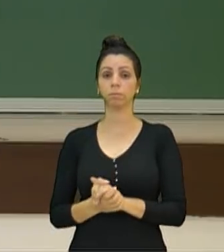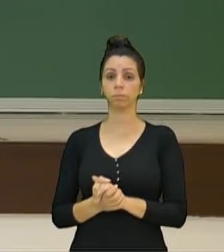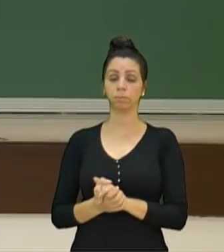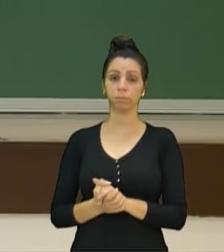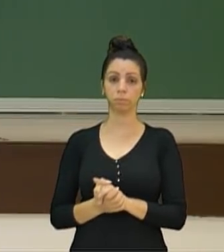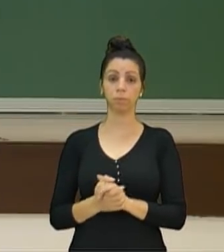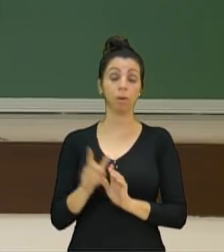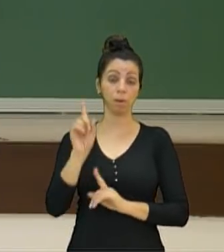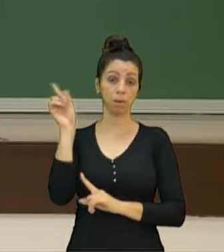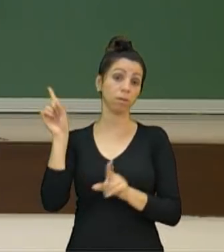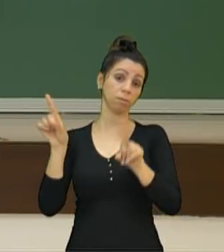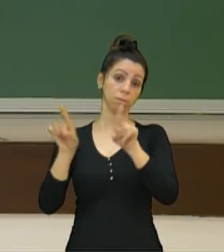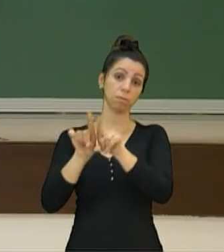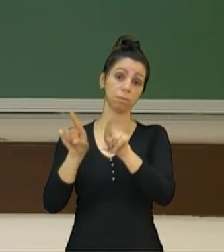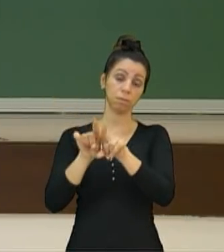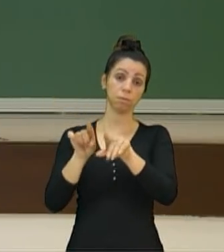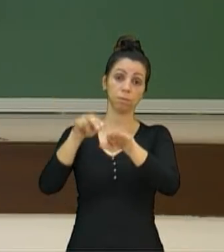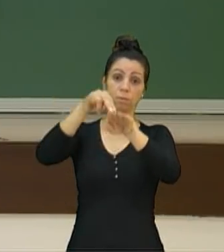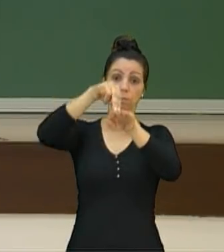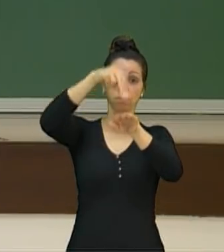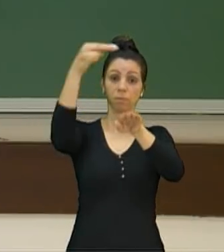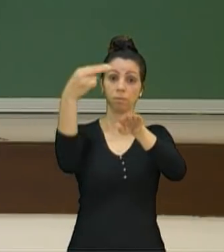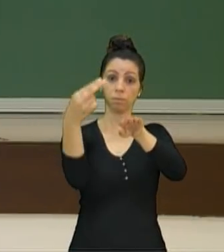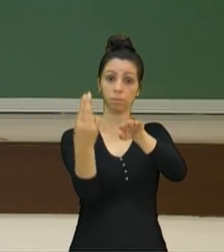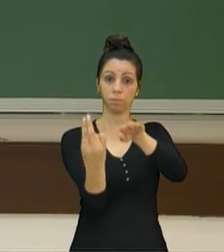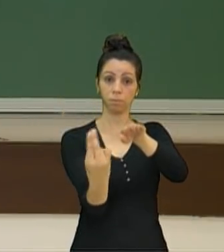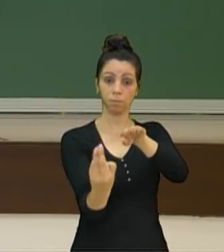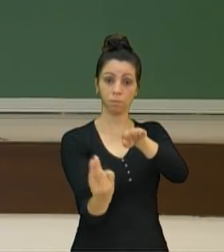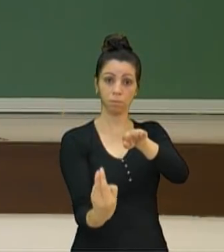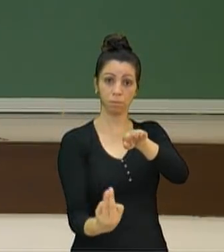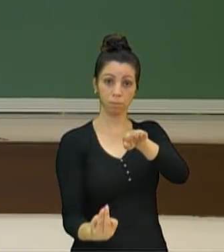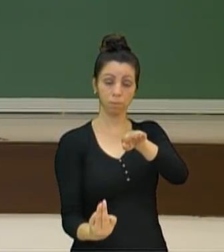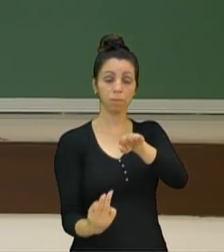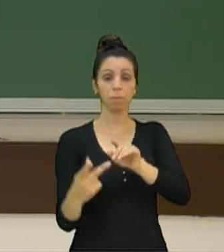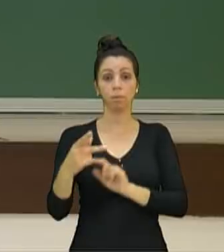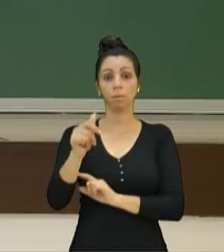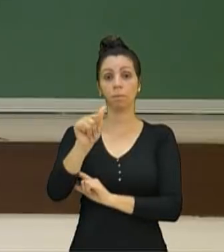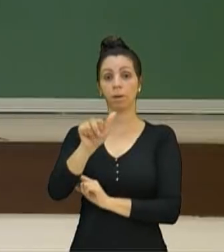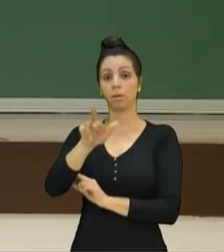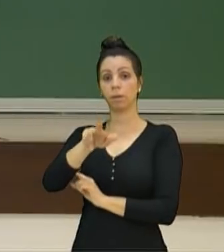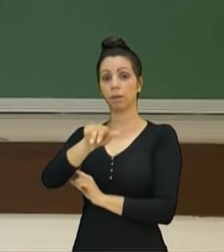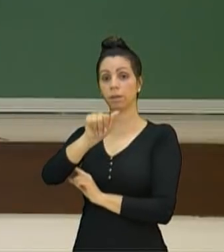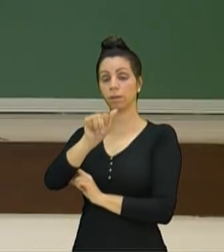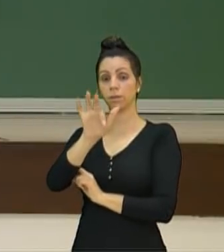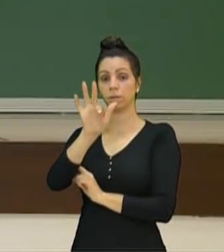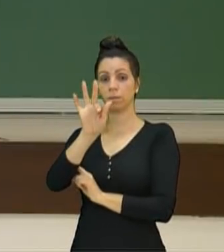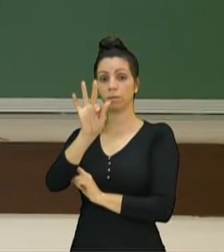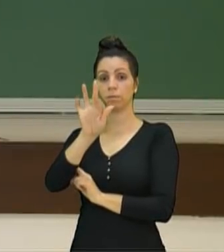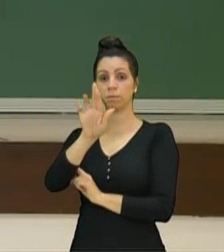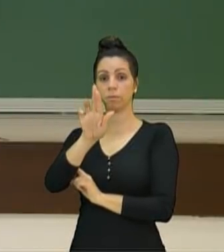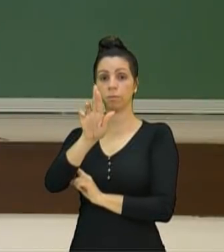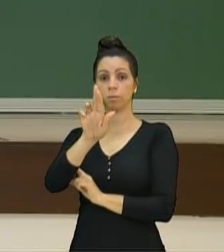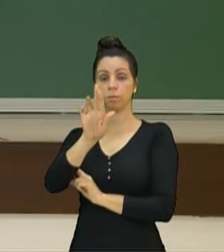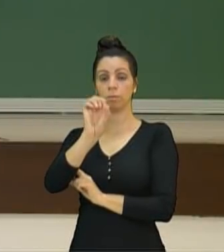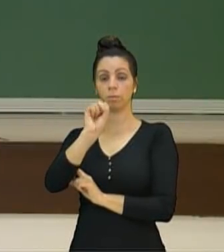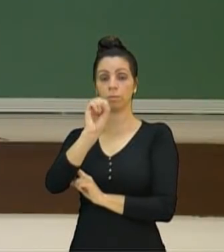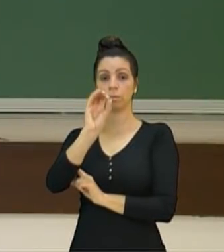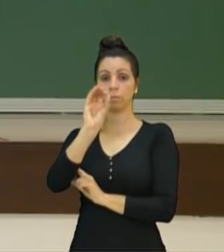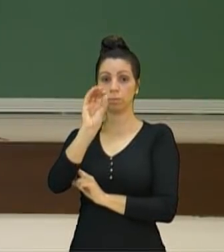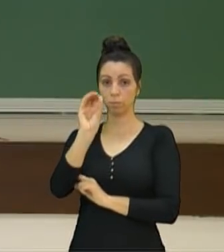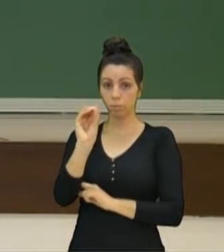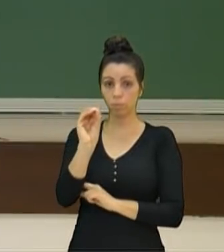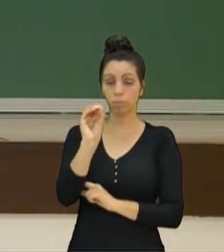saltos ornamentais, isso chama de parafuso. Então, quando o atleta faz um movimento de rotação sobre o seu